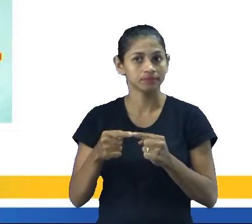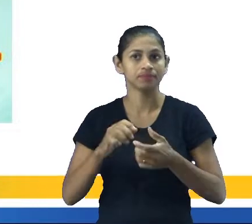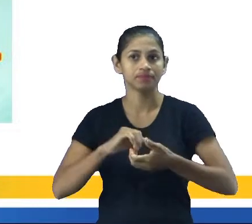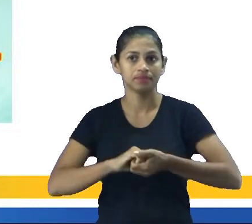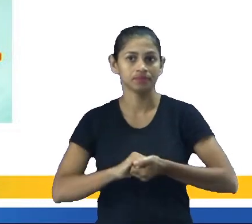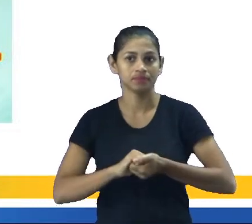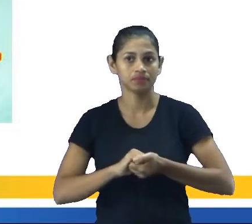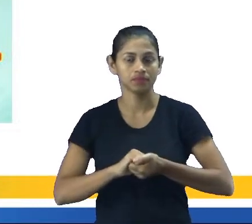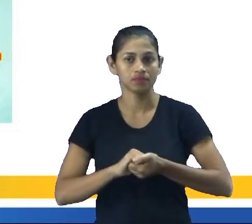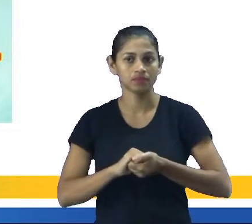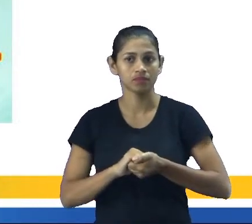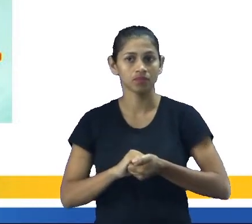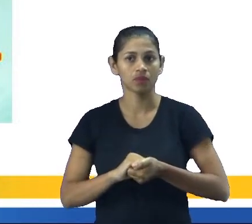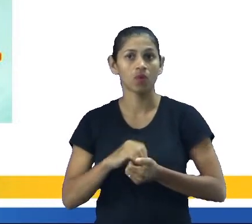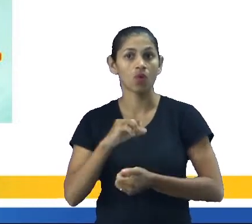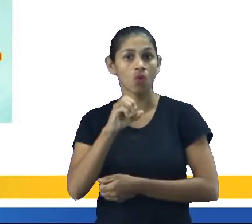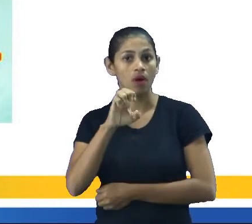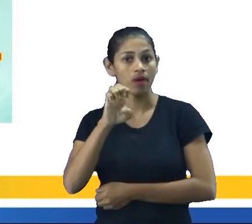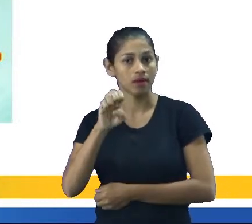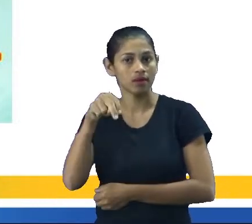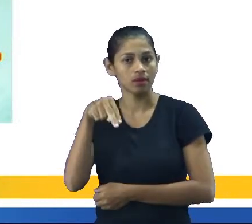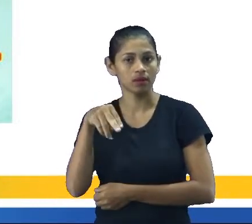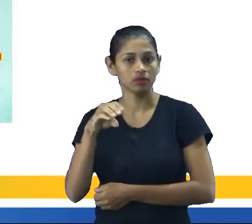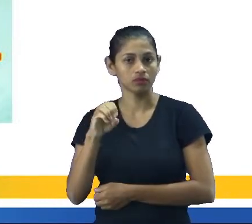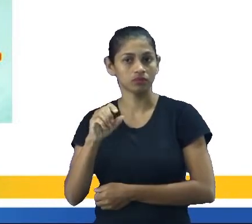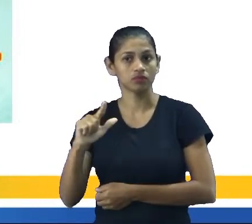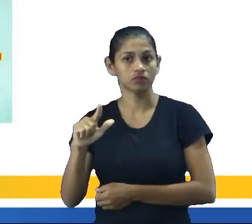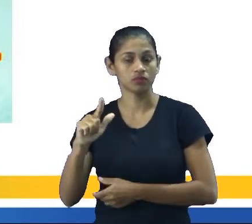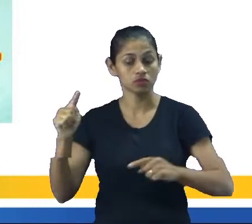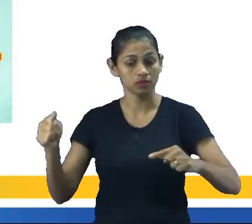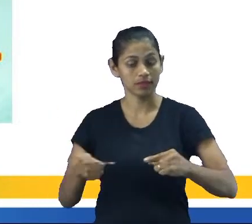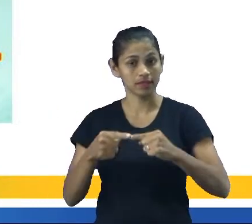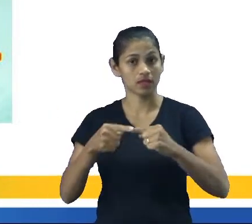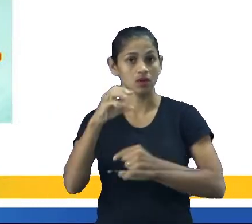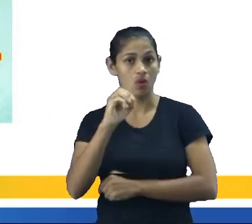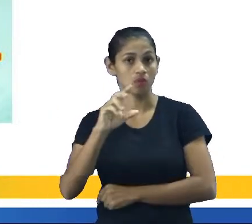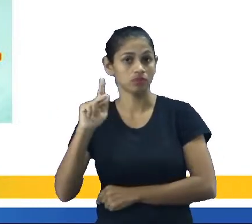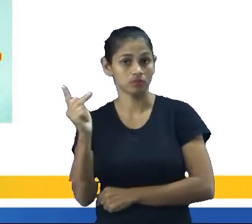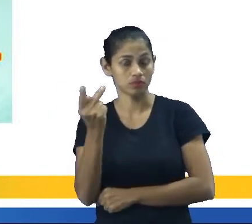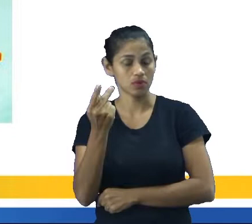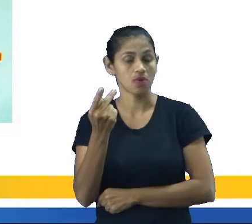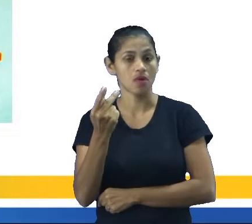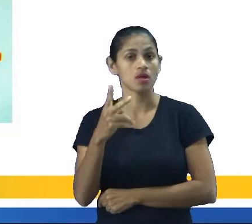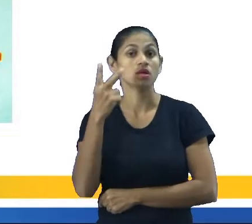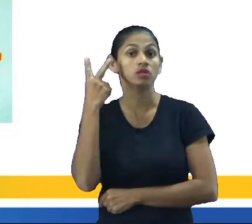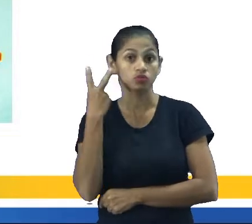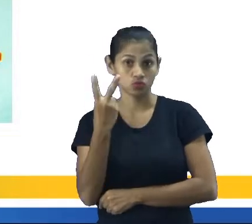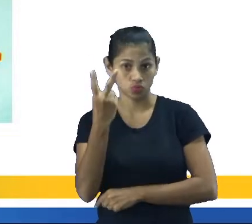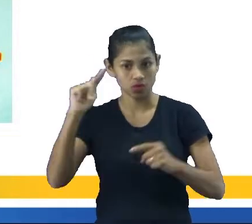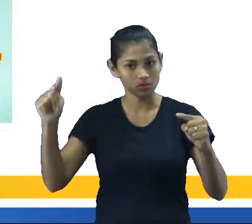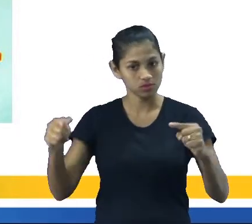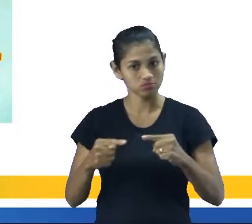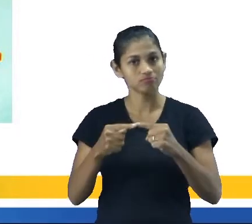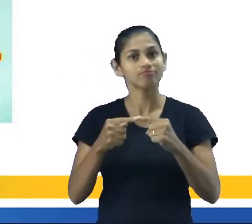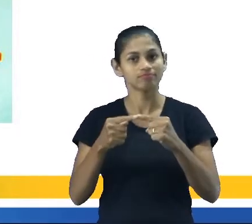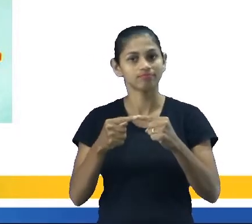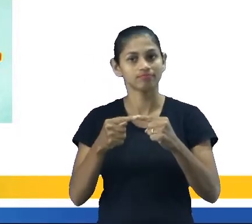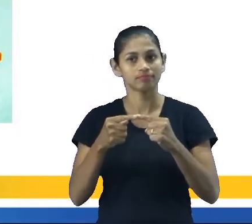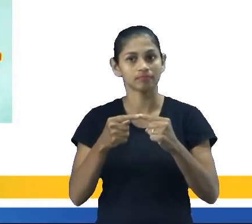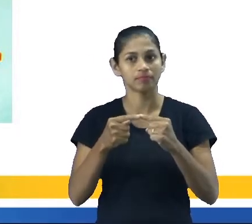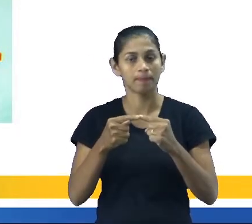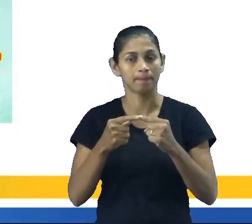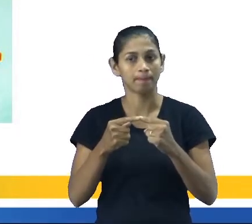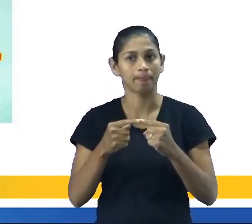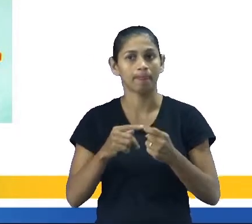ele vai estar ligado a um carbono com uma ligação dupla. Porém, eles são extremamente instáveis, Então ele não vai existir ali